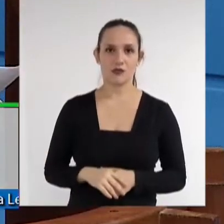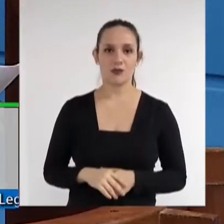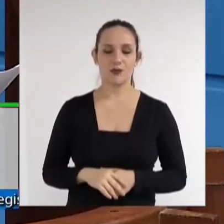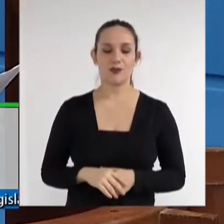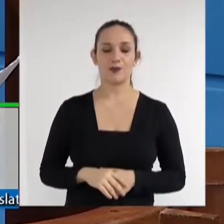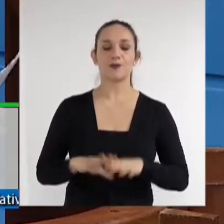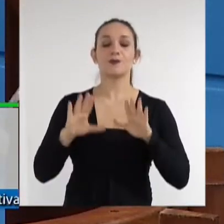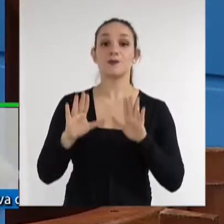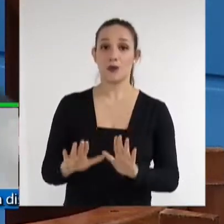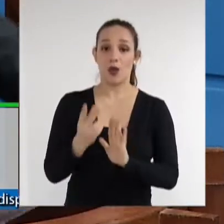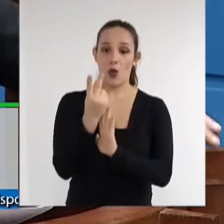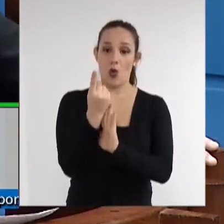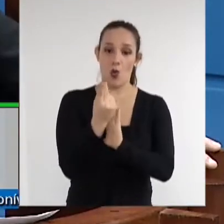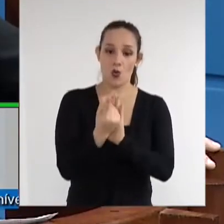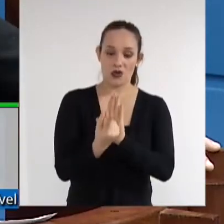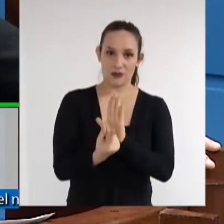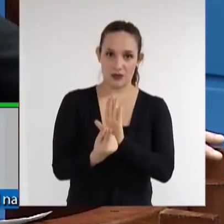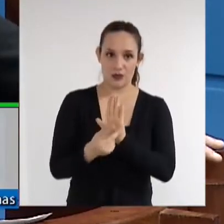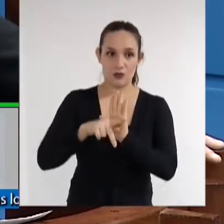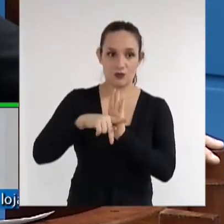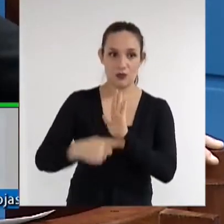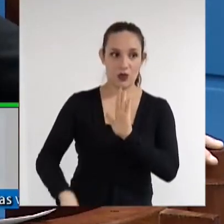O orçamento do governo